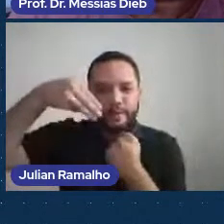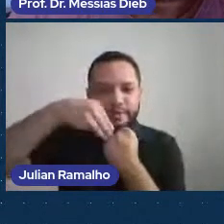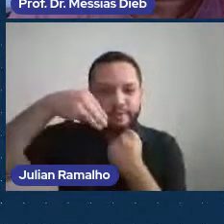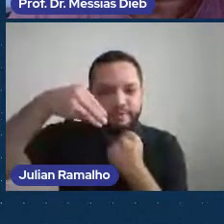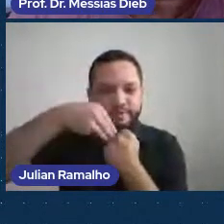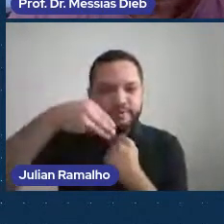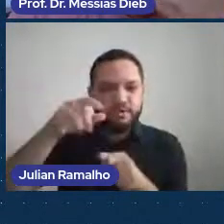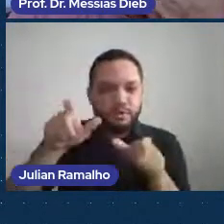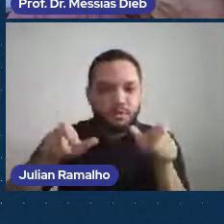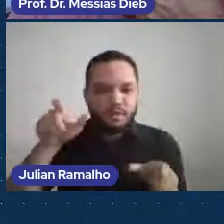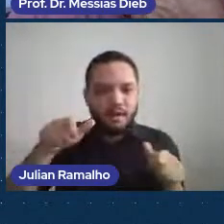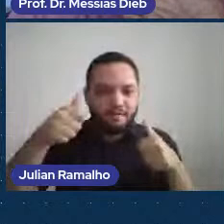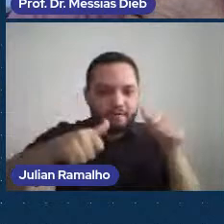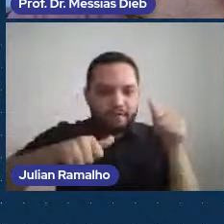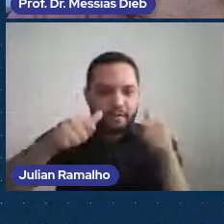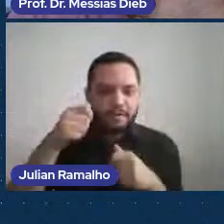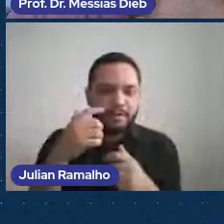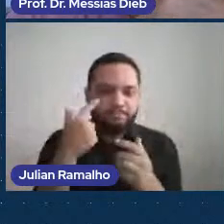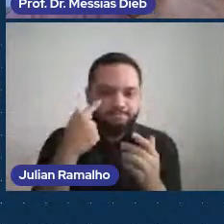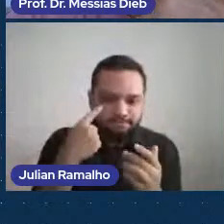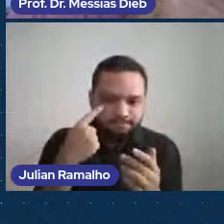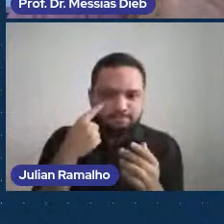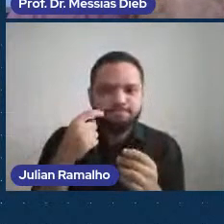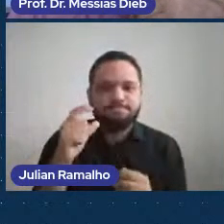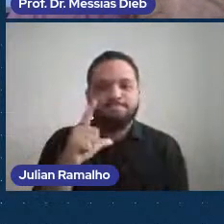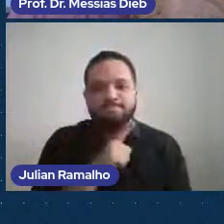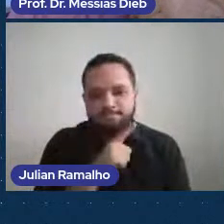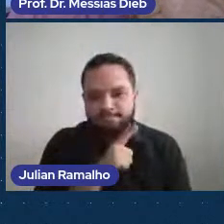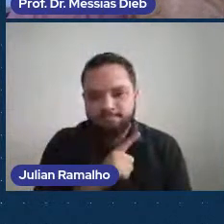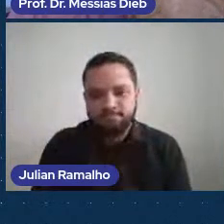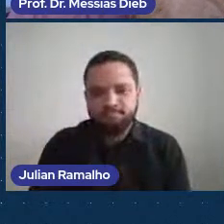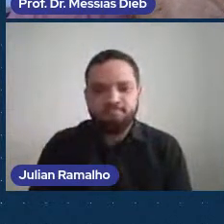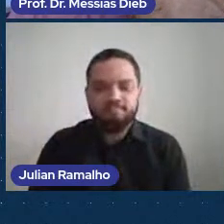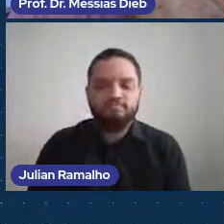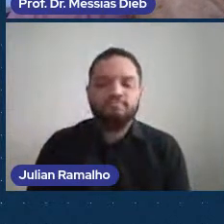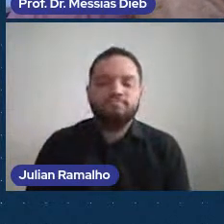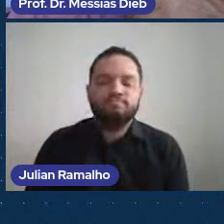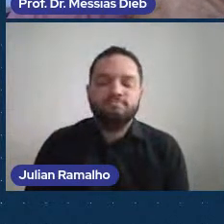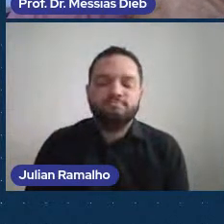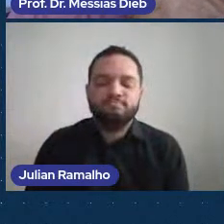pelos avaliadores. Então, aqui nós temos, né,